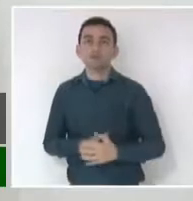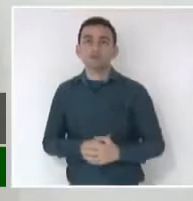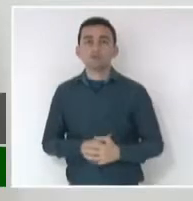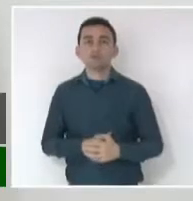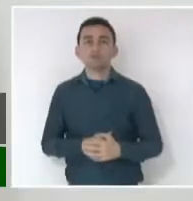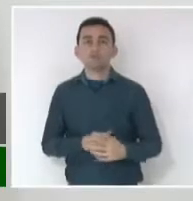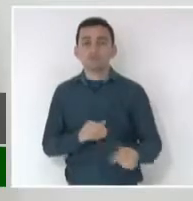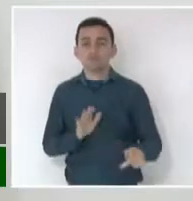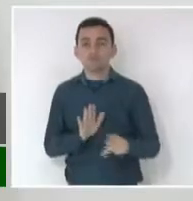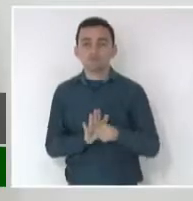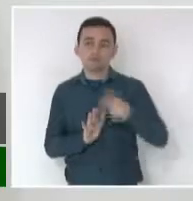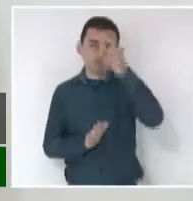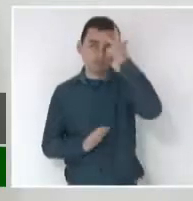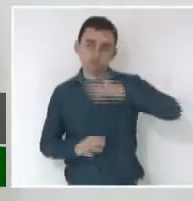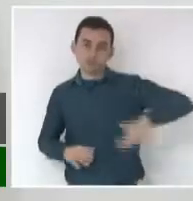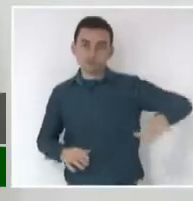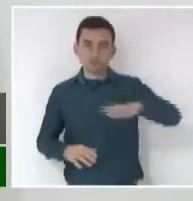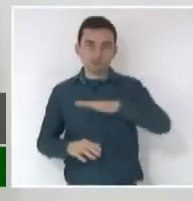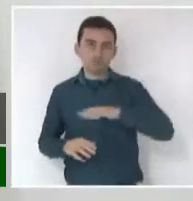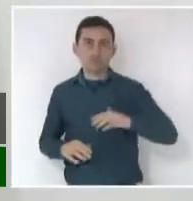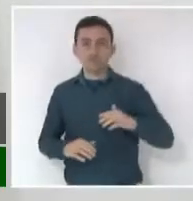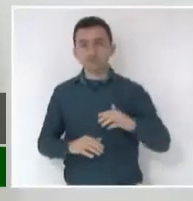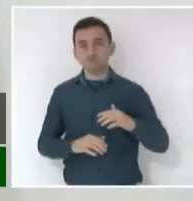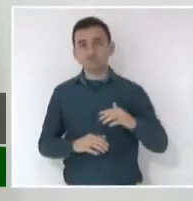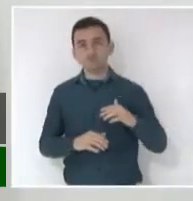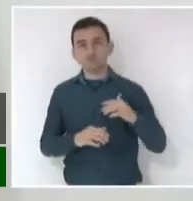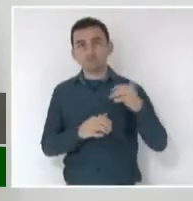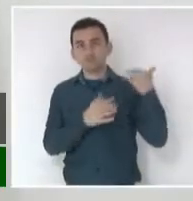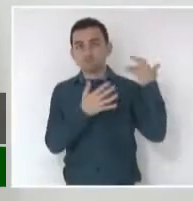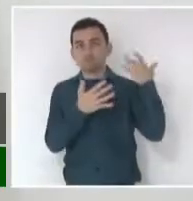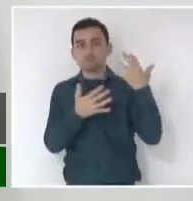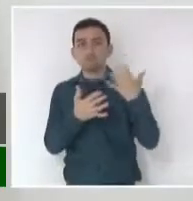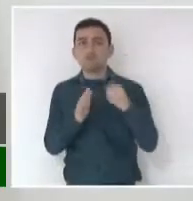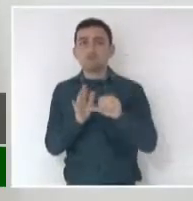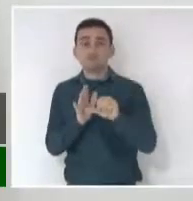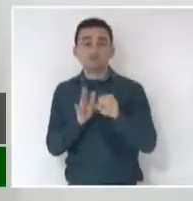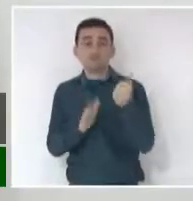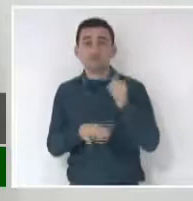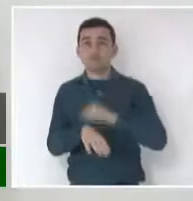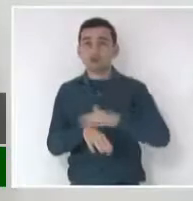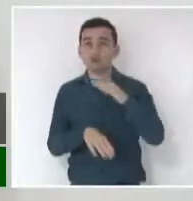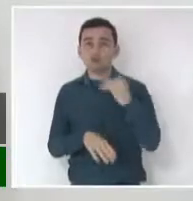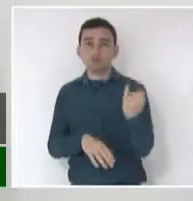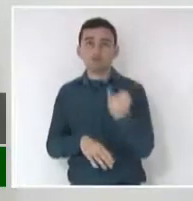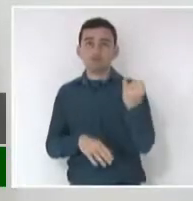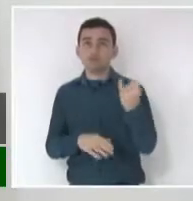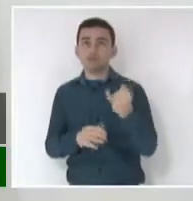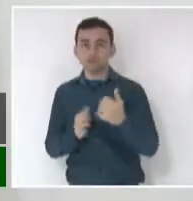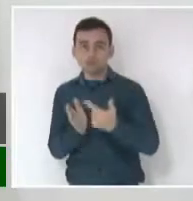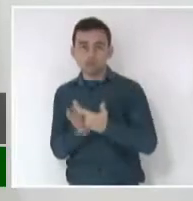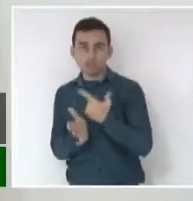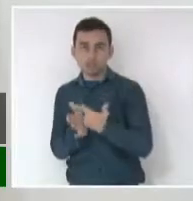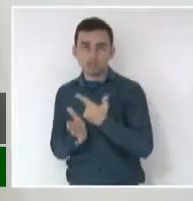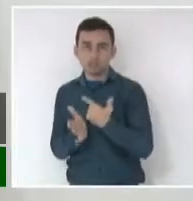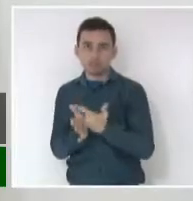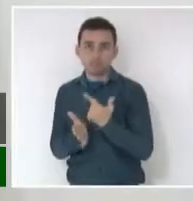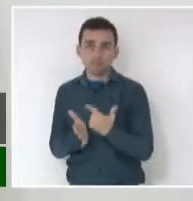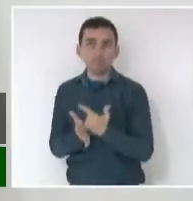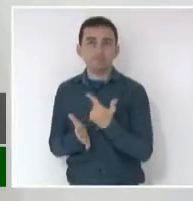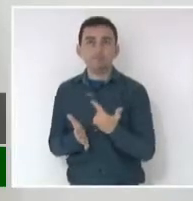humana, porque o primeiro e mais importante livro